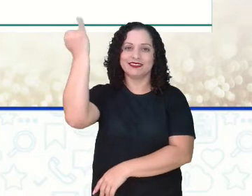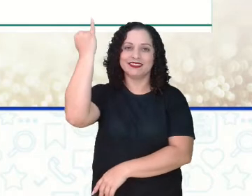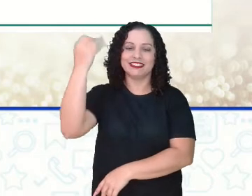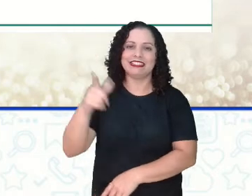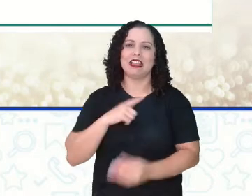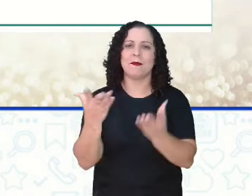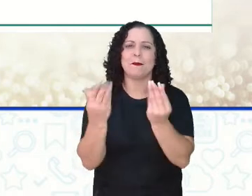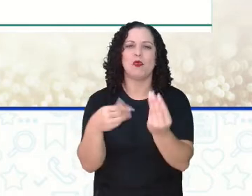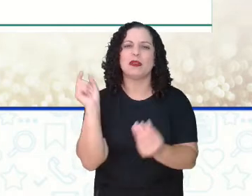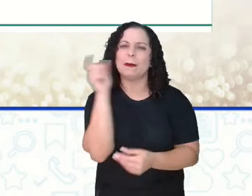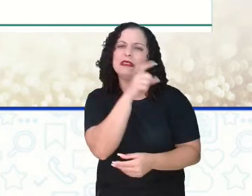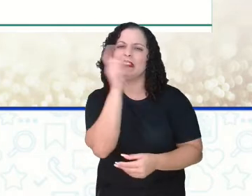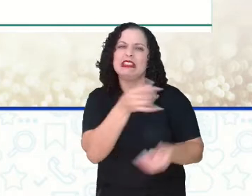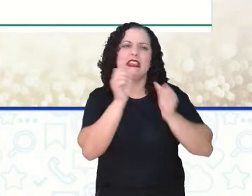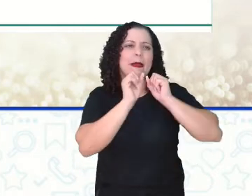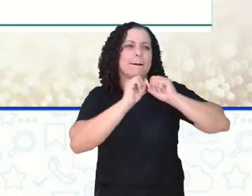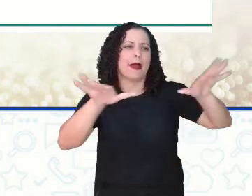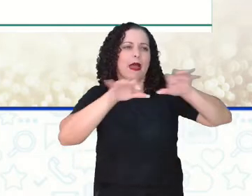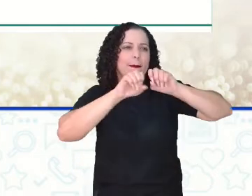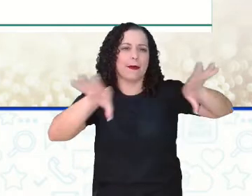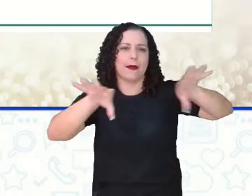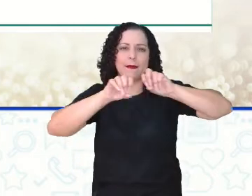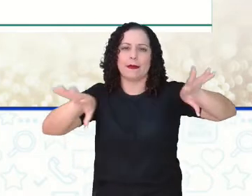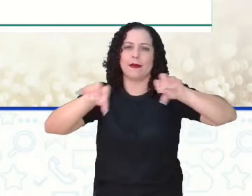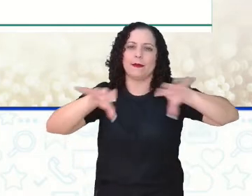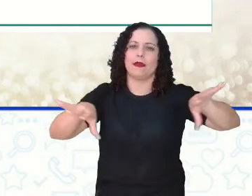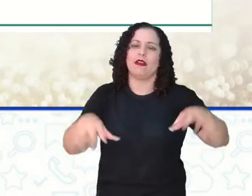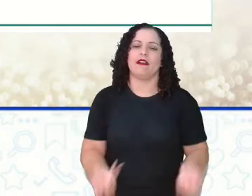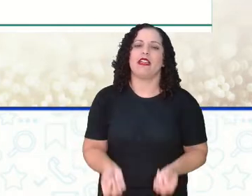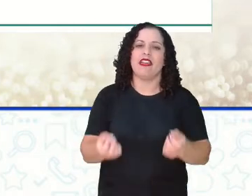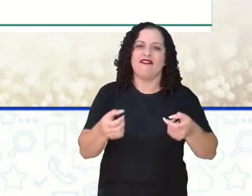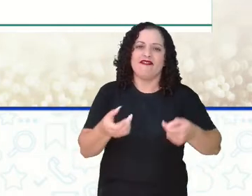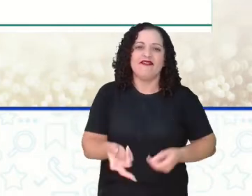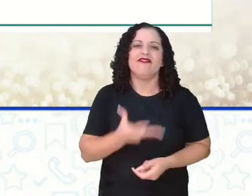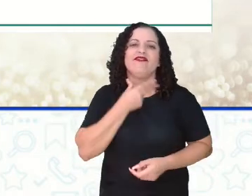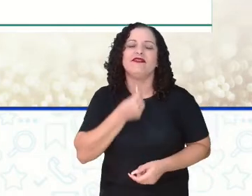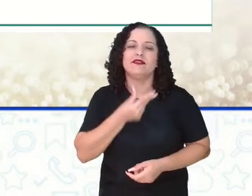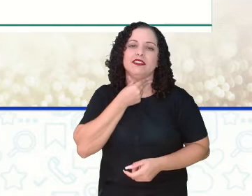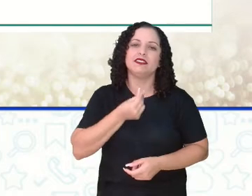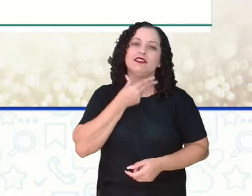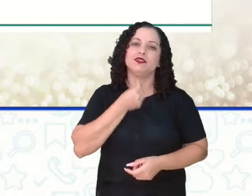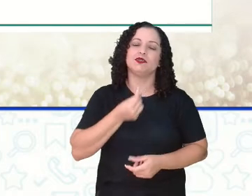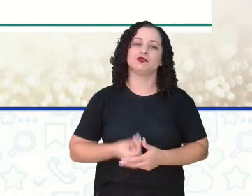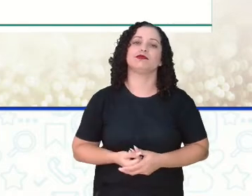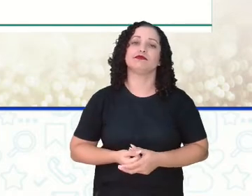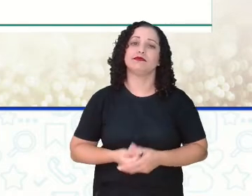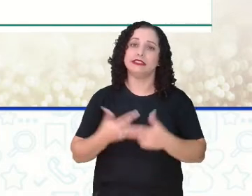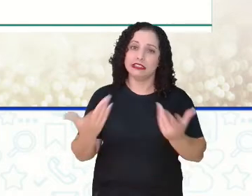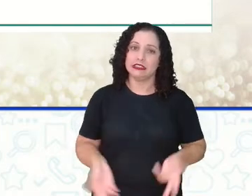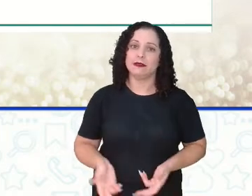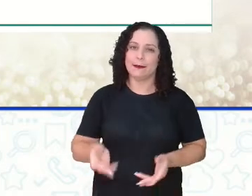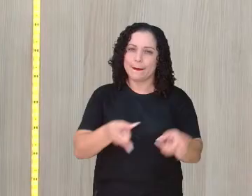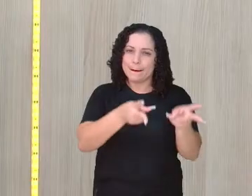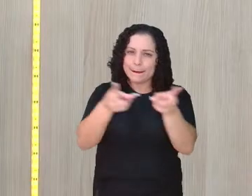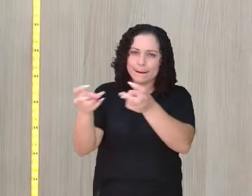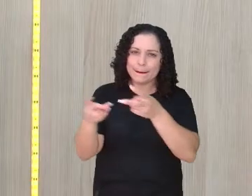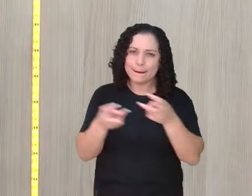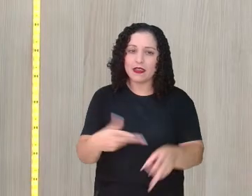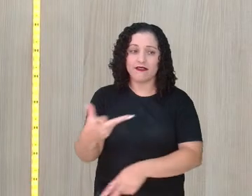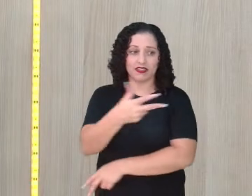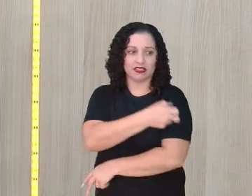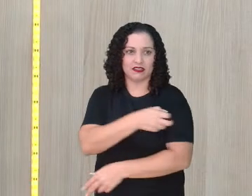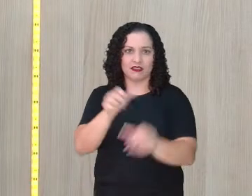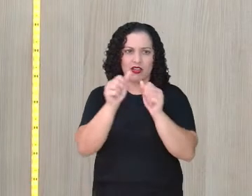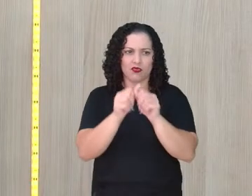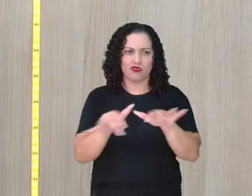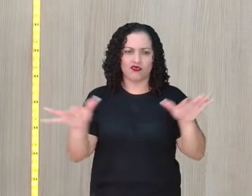tantas fake news, não foi? Foi, várias fake news. E a importância da vacinação, nós vemos que está ampliando, porque pelos cálculos